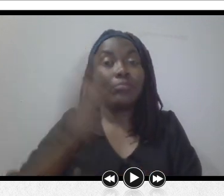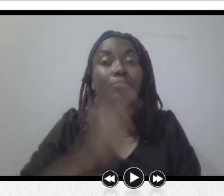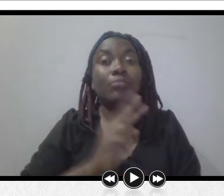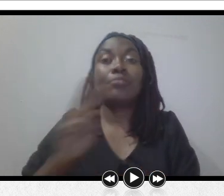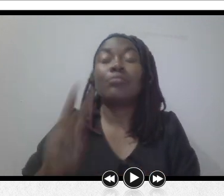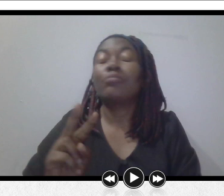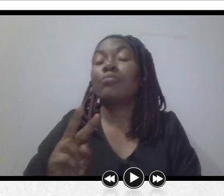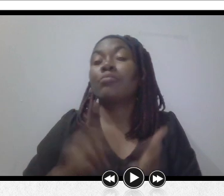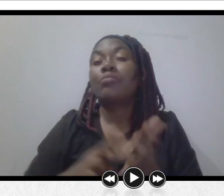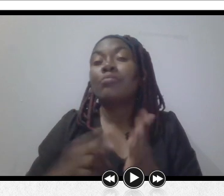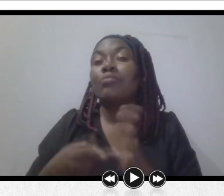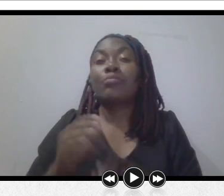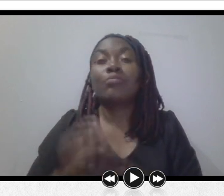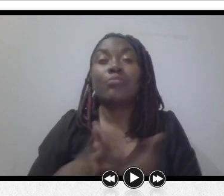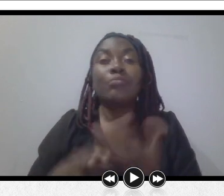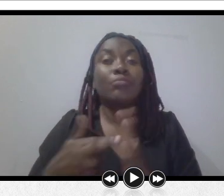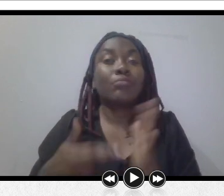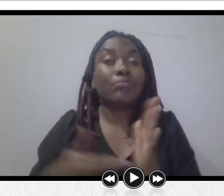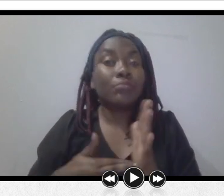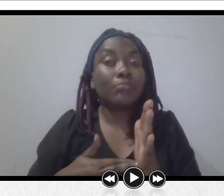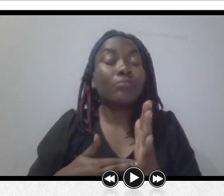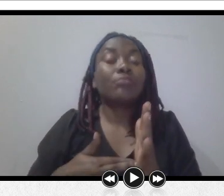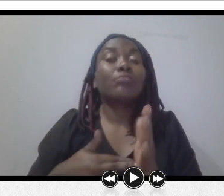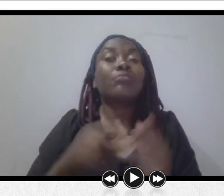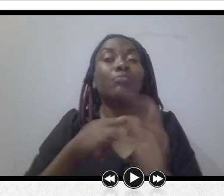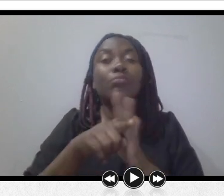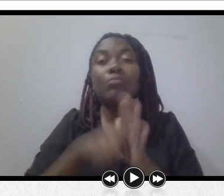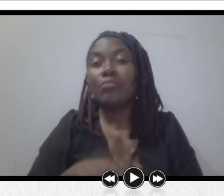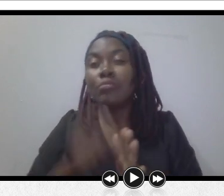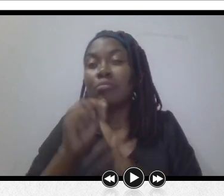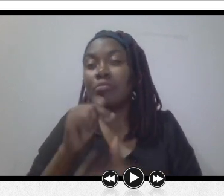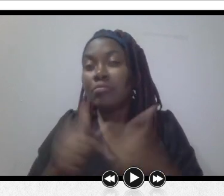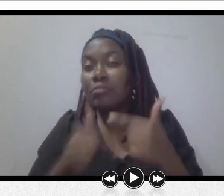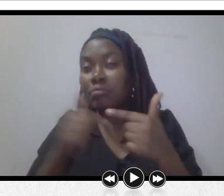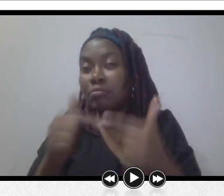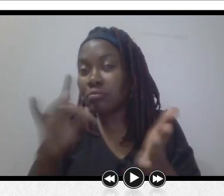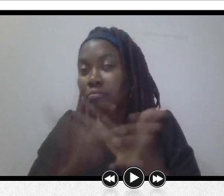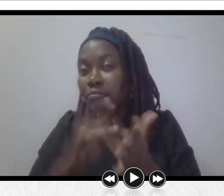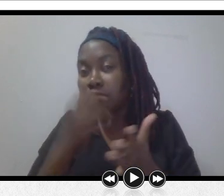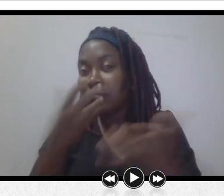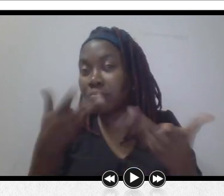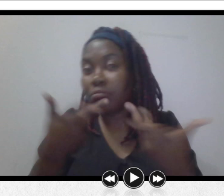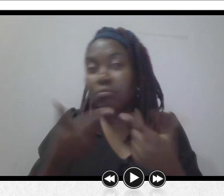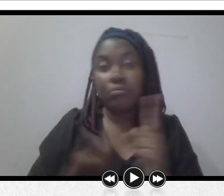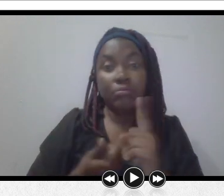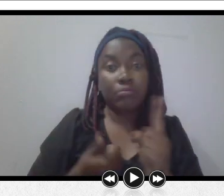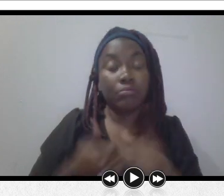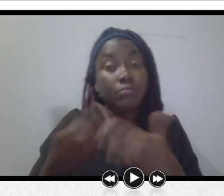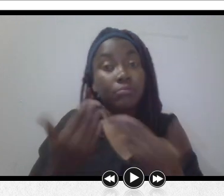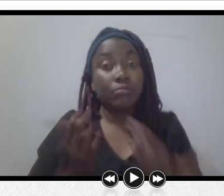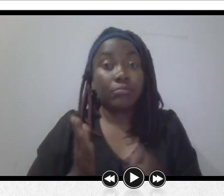ou seja, de criar normas, de criar regras e de fiscalizar se esses serviços são de boa qualidade ou não.